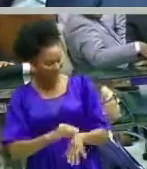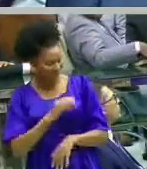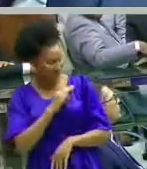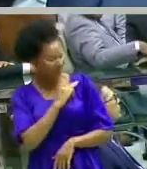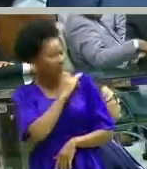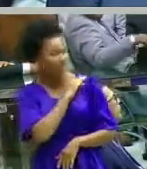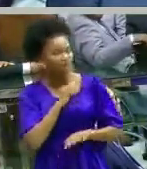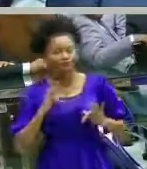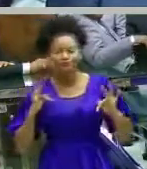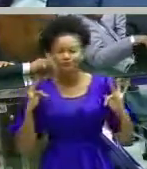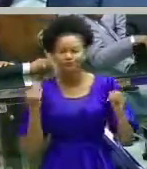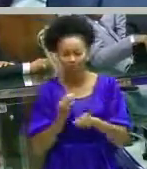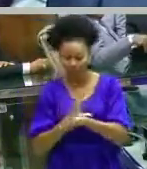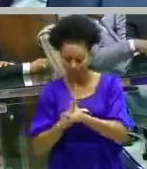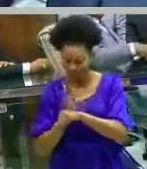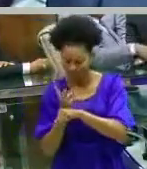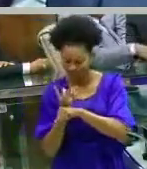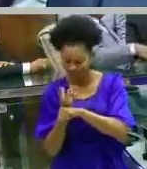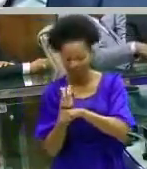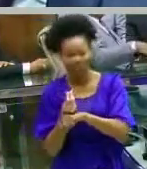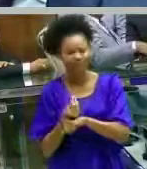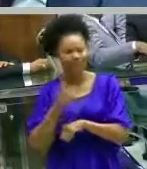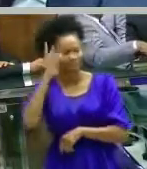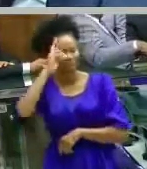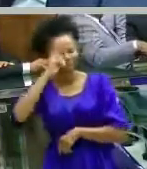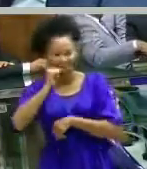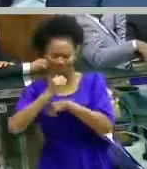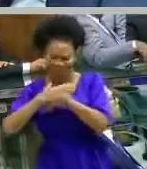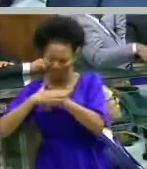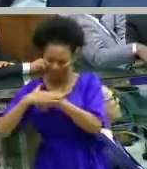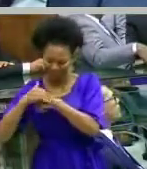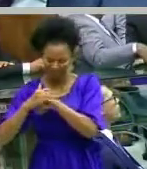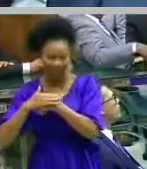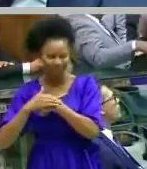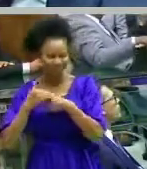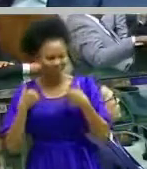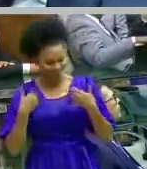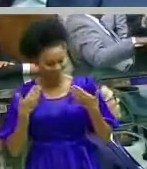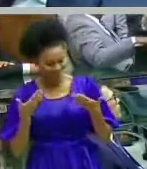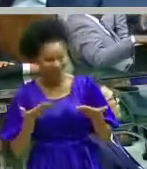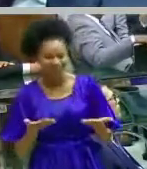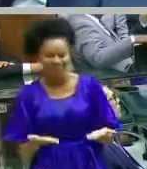toda a igreja do Senhor, pelo carinho dos irmãos nos